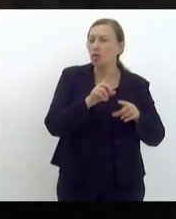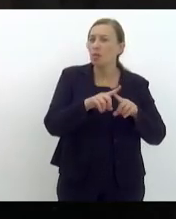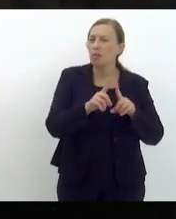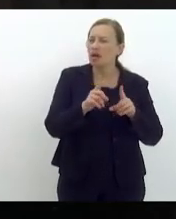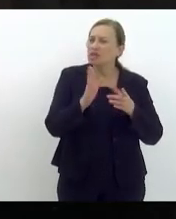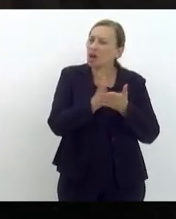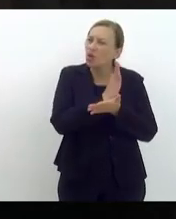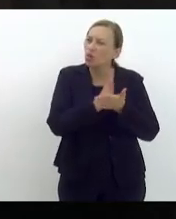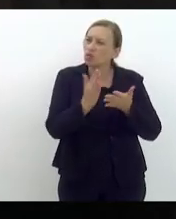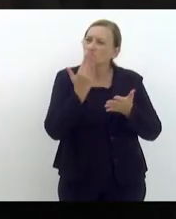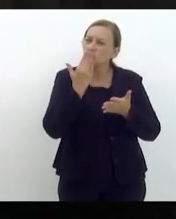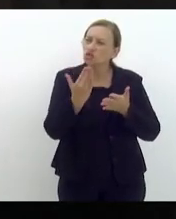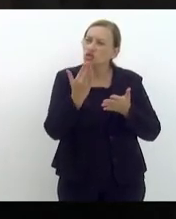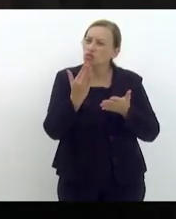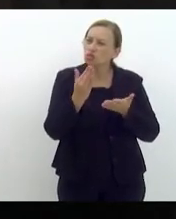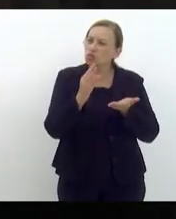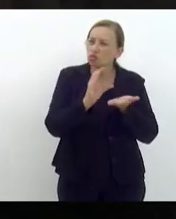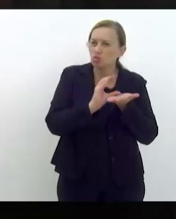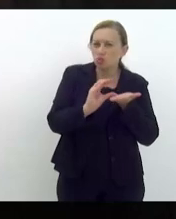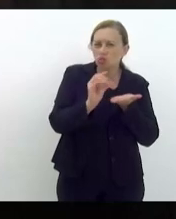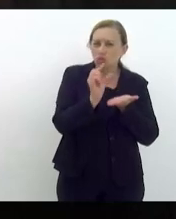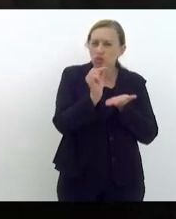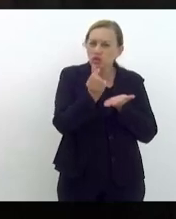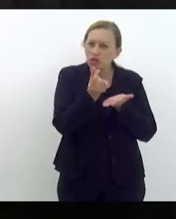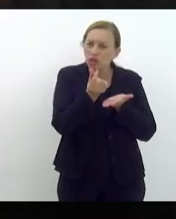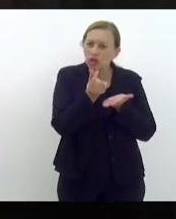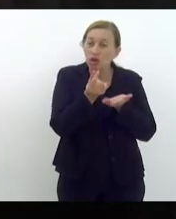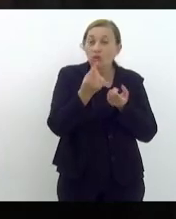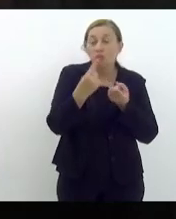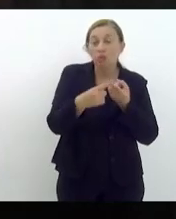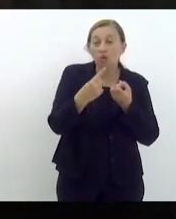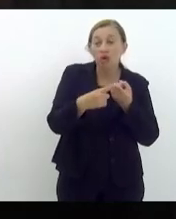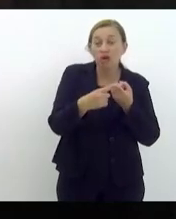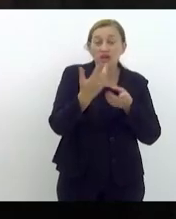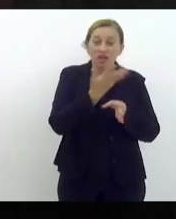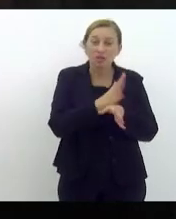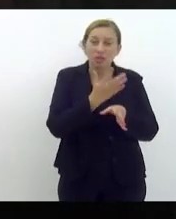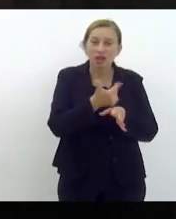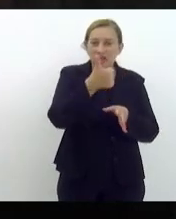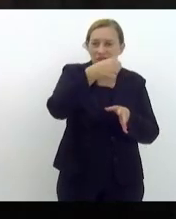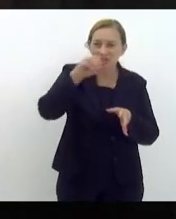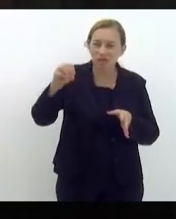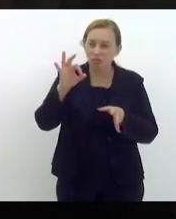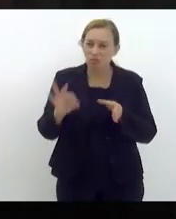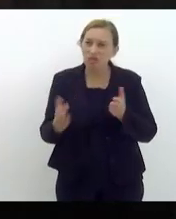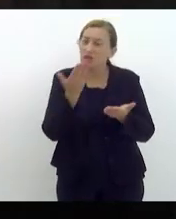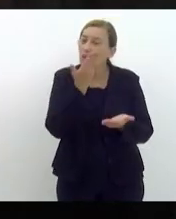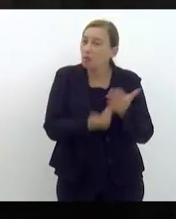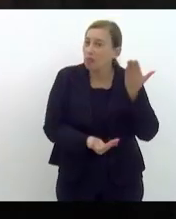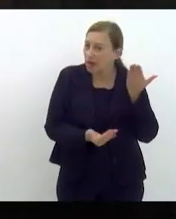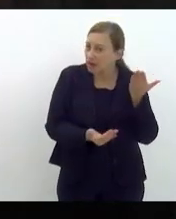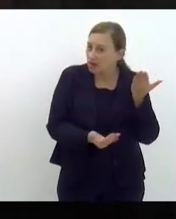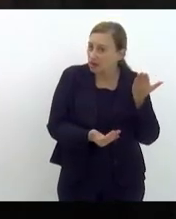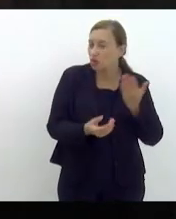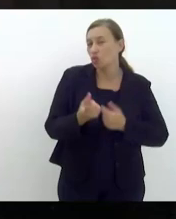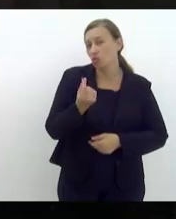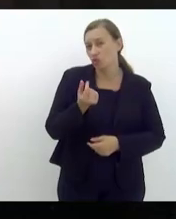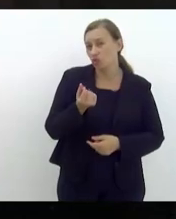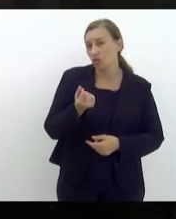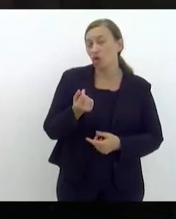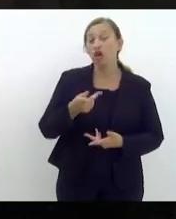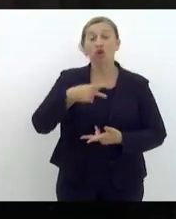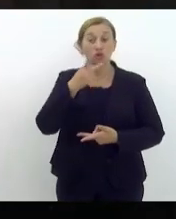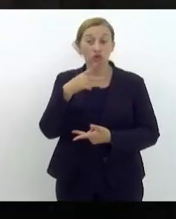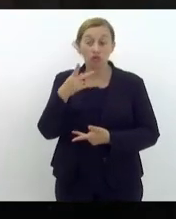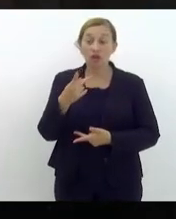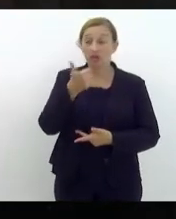algum tipo de abono porque na prática 100% da categoria perde com este valor e quando